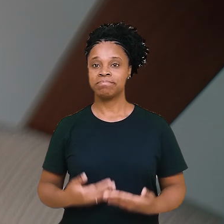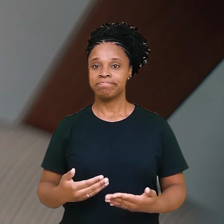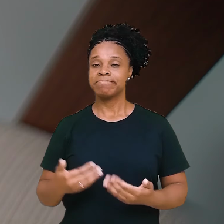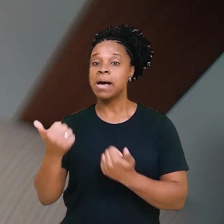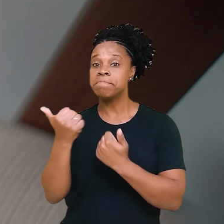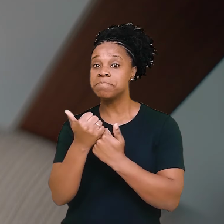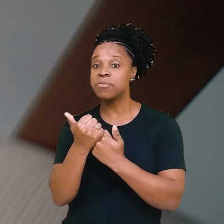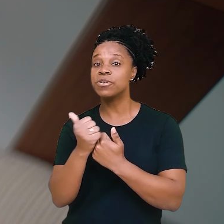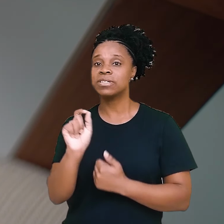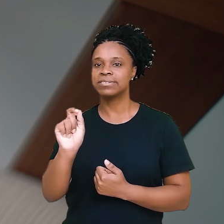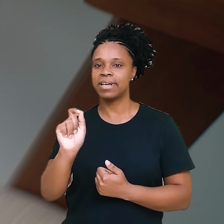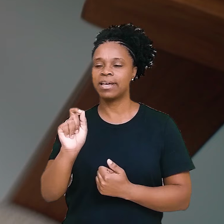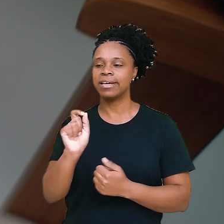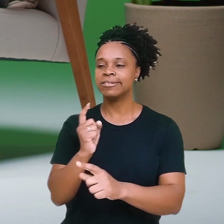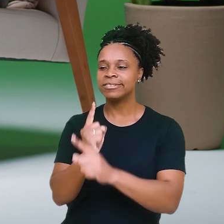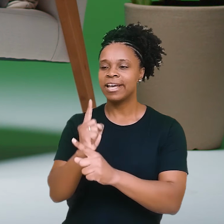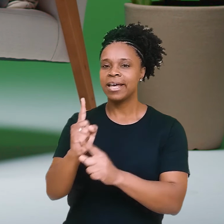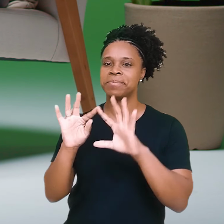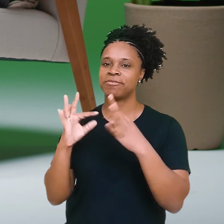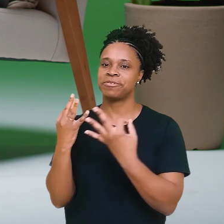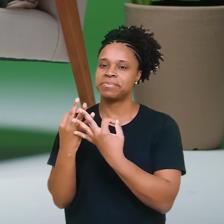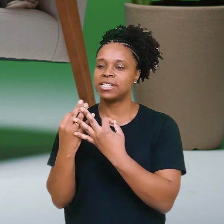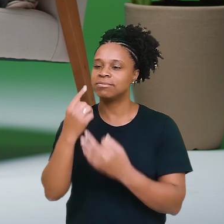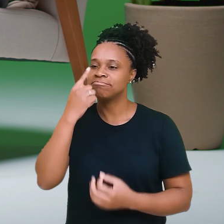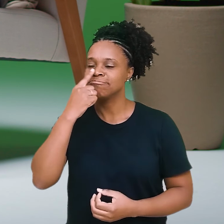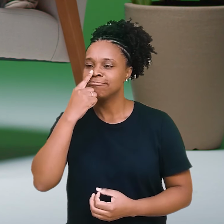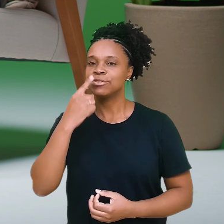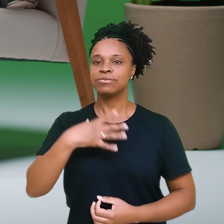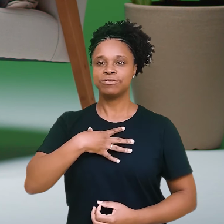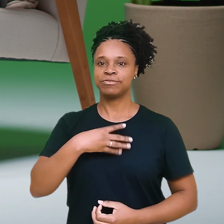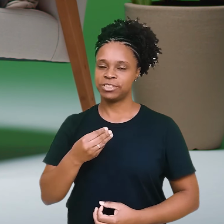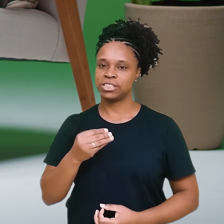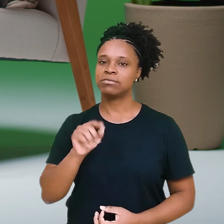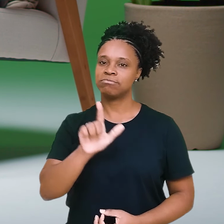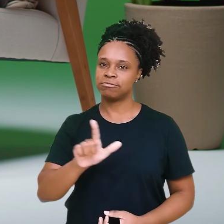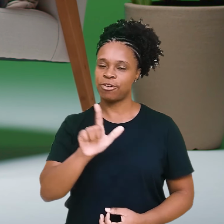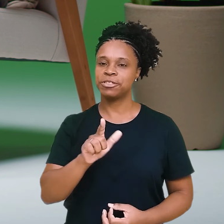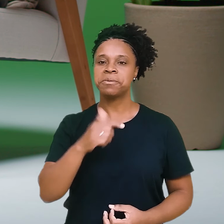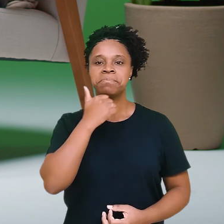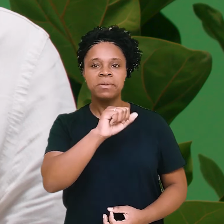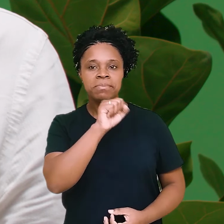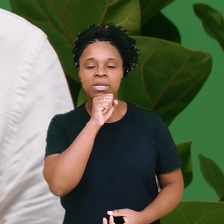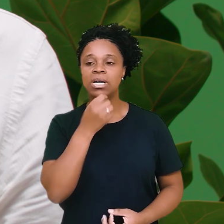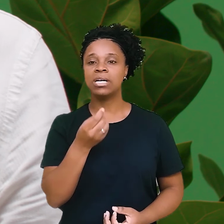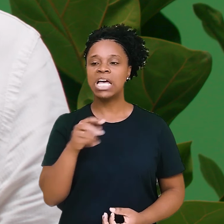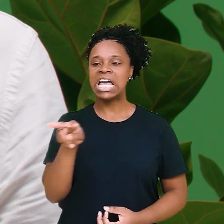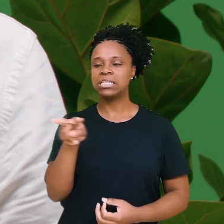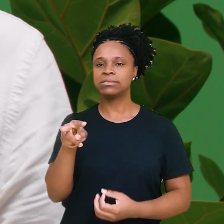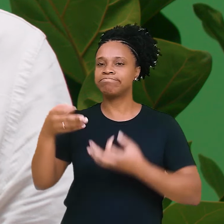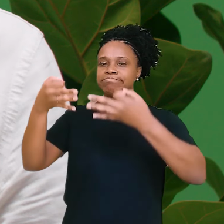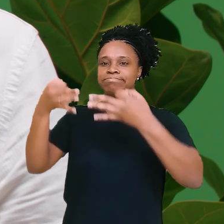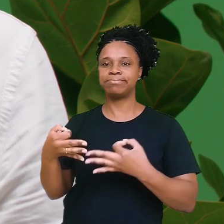Minha rede de apoio ali, o meu apoio eu encontrei na minha família ali, no meu núcleo mais próximo, né? Meus filhos, claro, minha mãe. São pessoas que